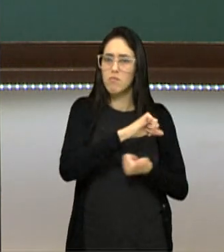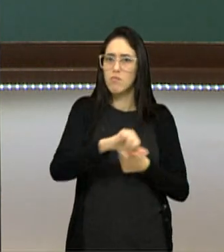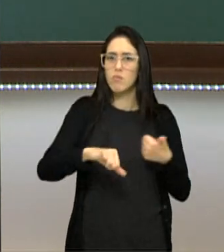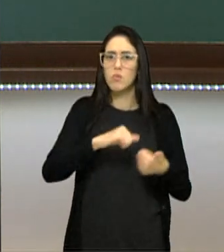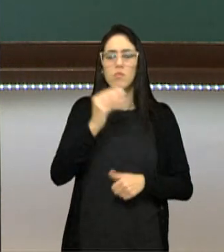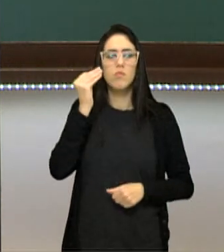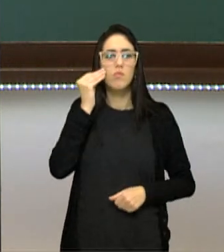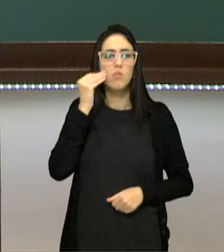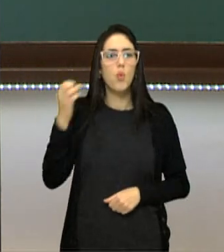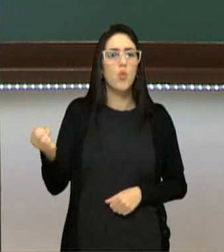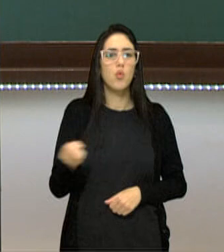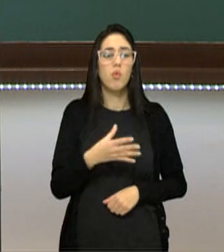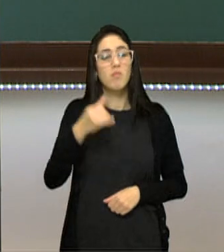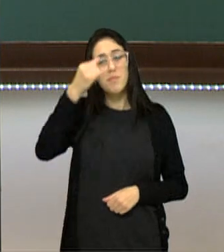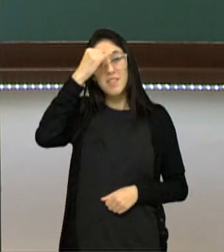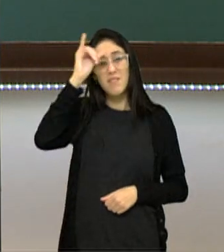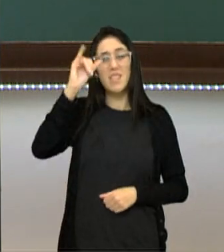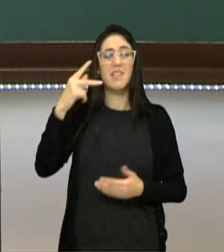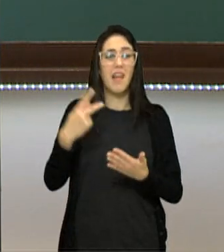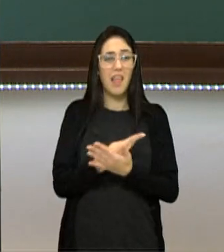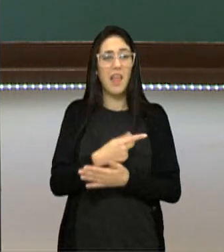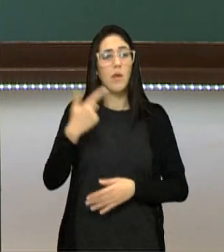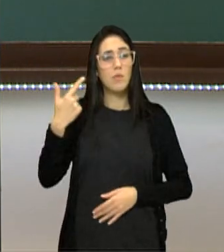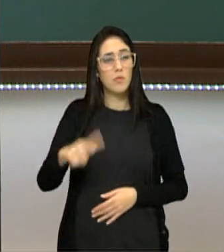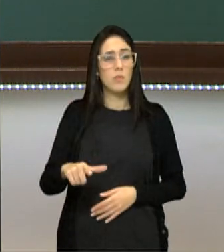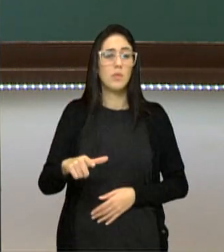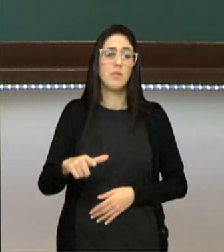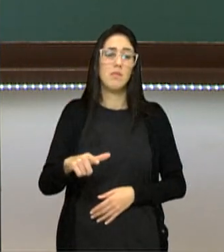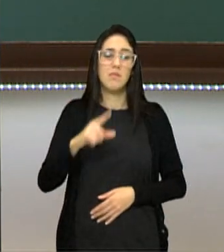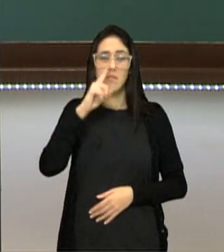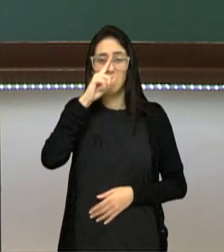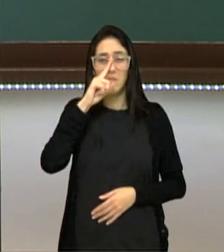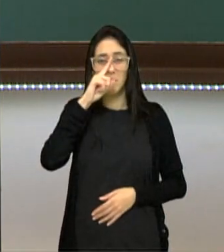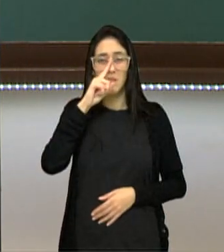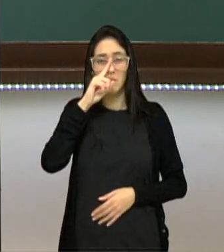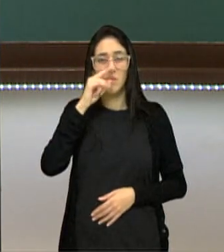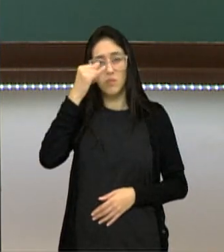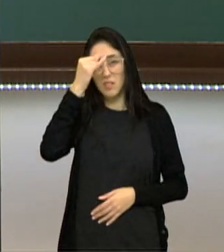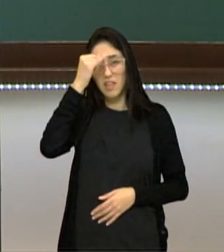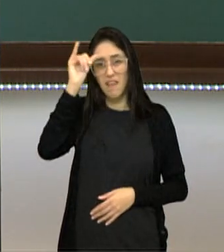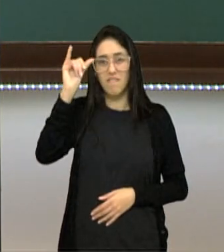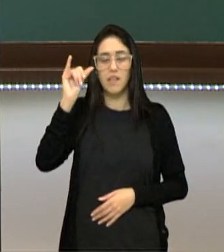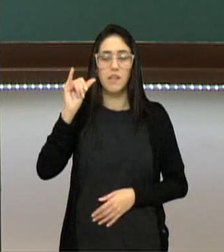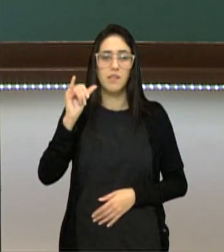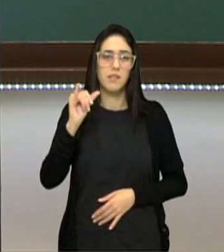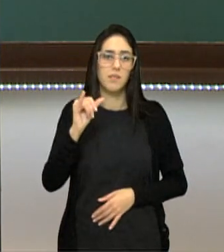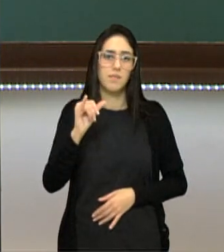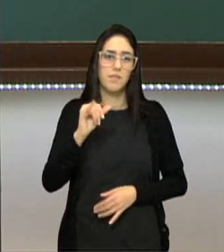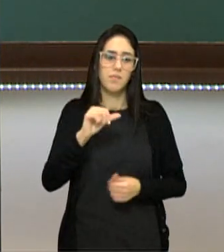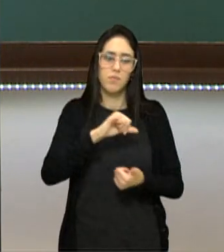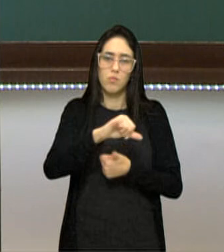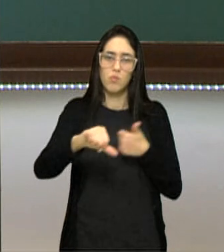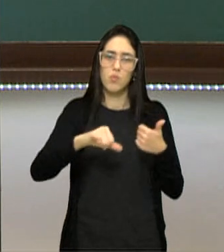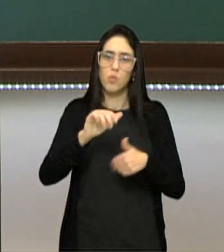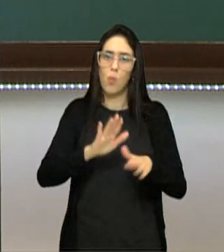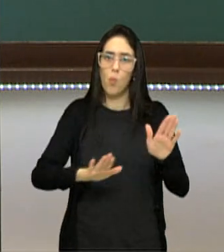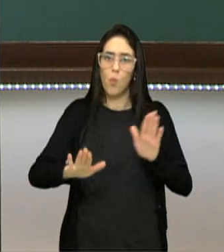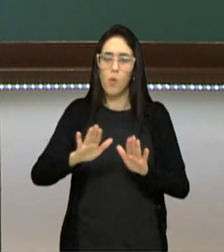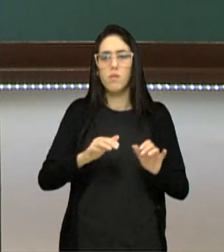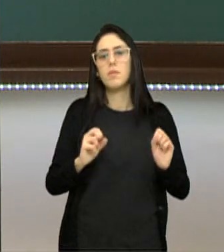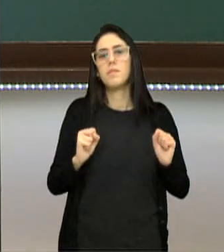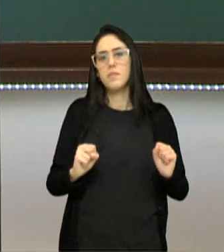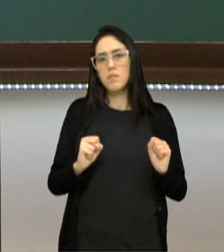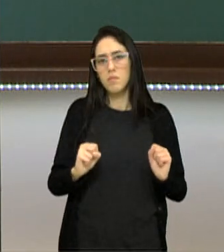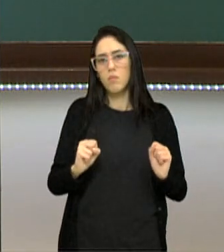que esse erro se transmita, começa a sofrer cópias da mesma célula, já com alteração, e aí isso daí acaba